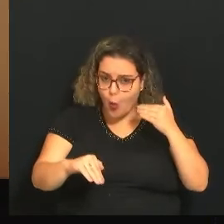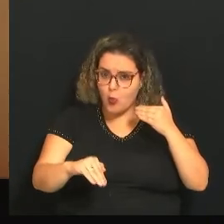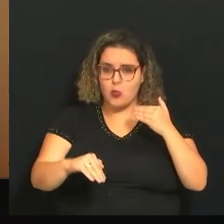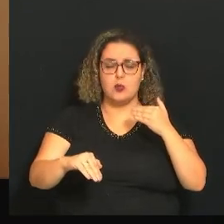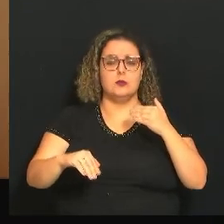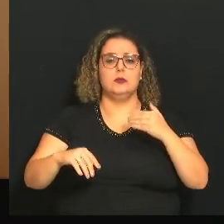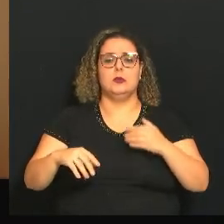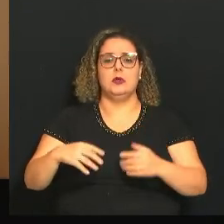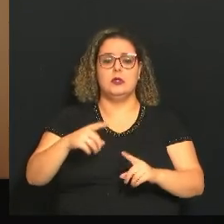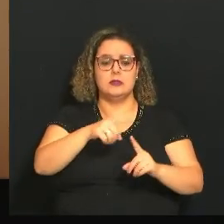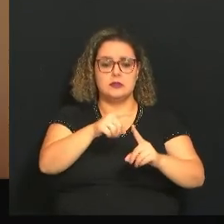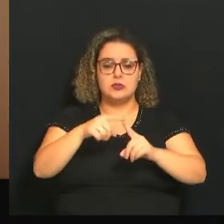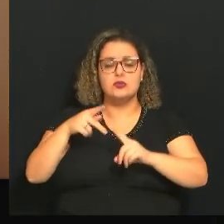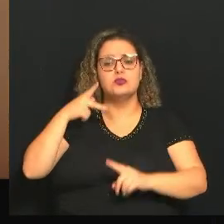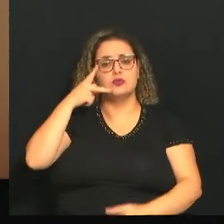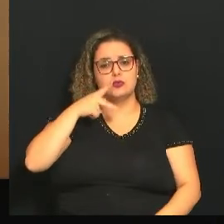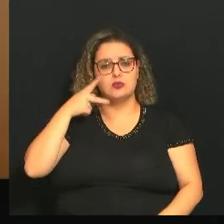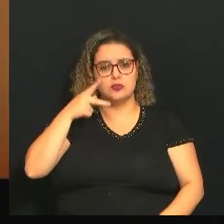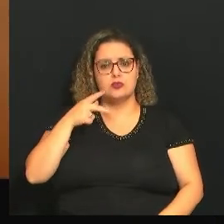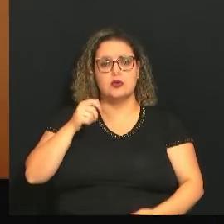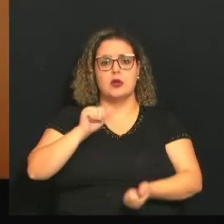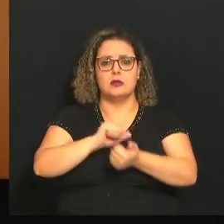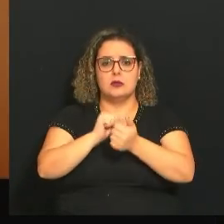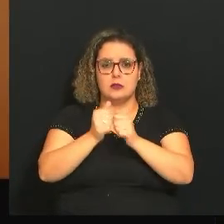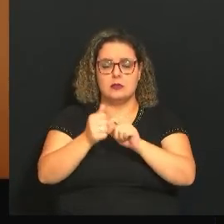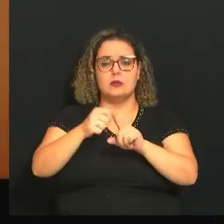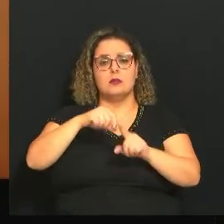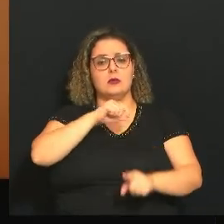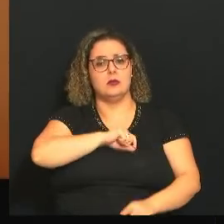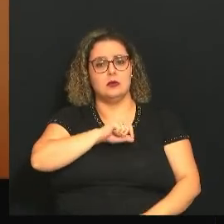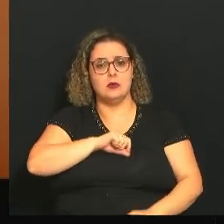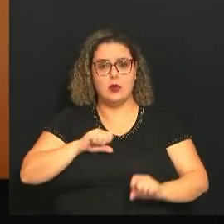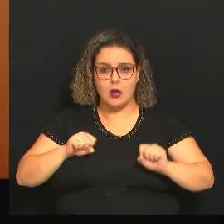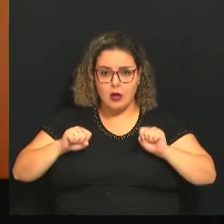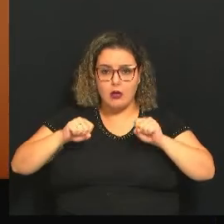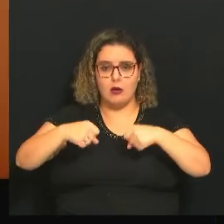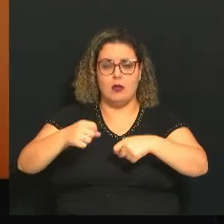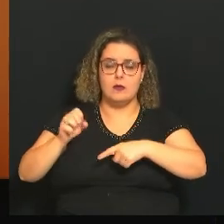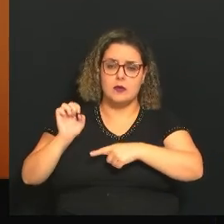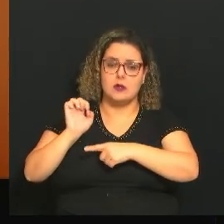reivindicar reajuste salarial dos servidores, defender o Estado